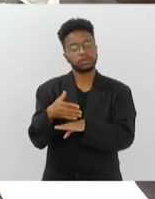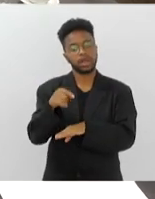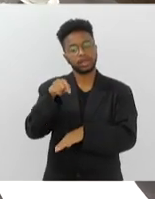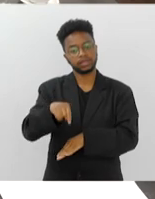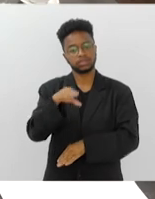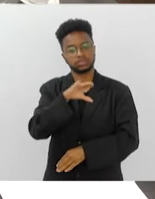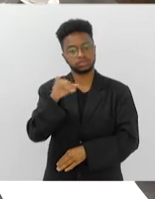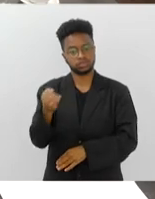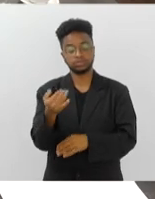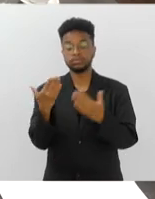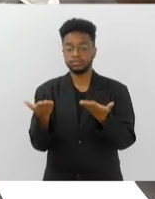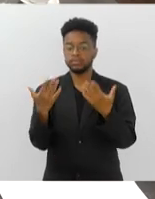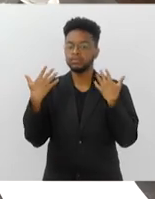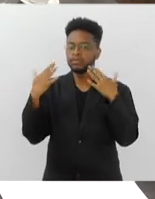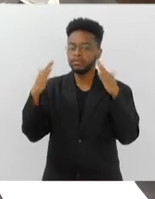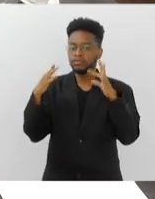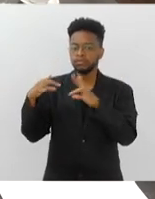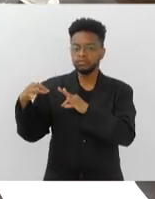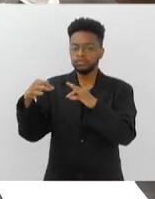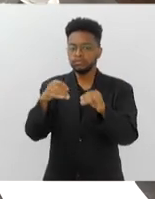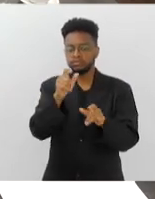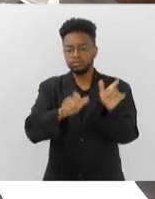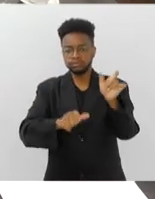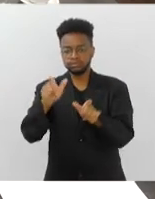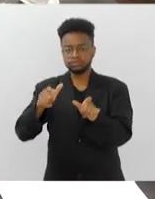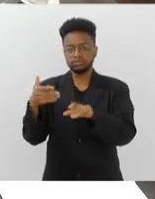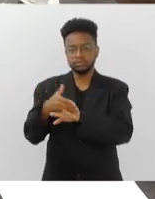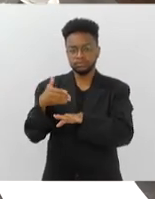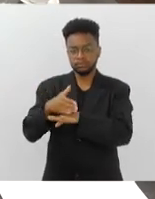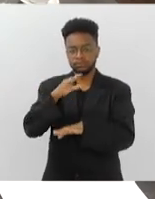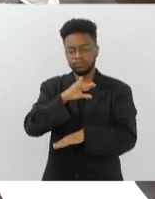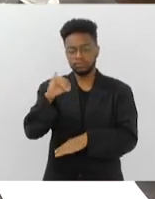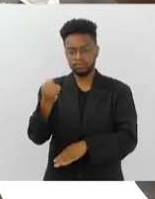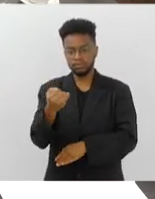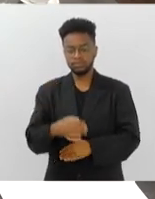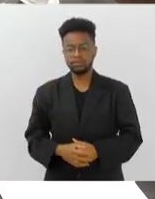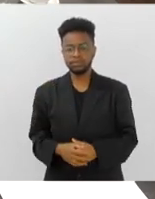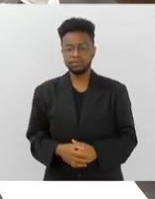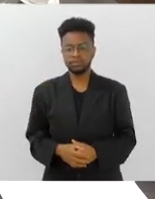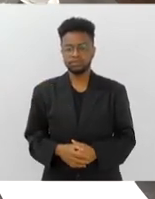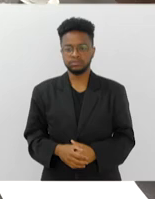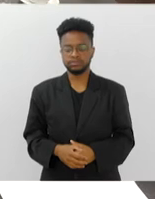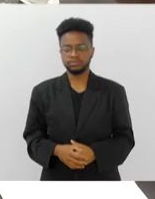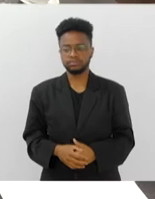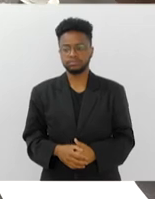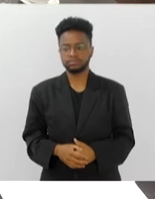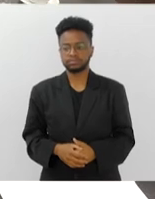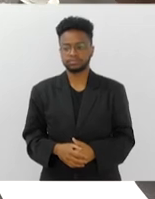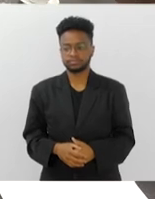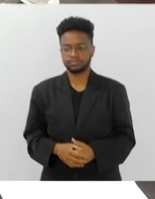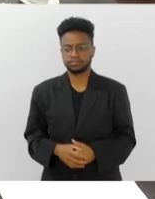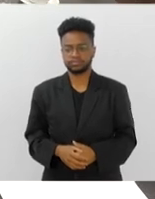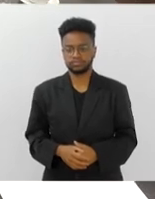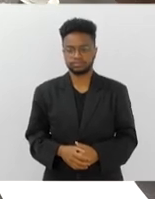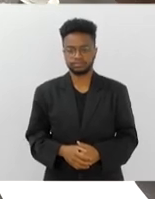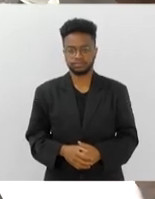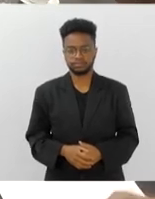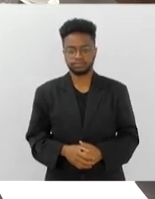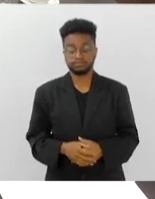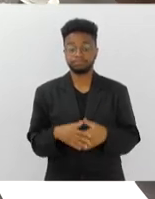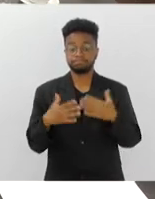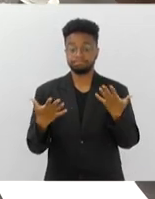parabéns coletivo aí para todos os CCJ-teiros. Deputado Luiz Paulo. Presidente,